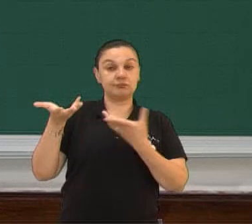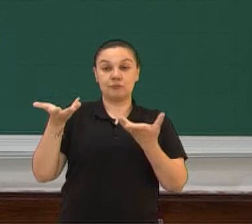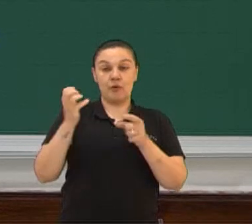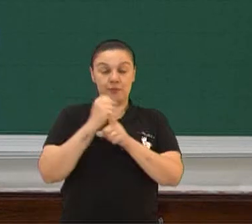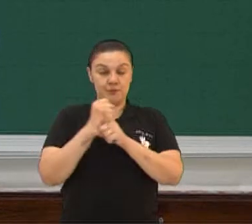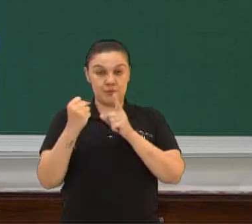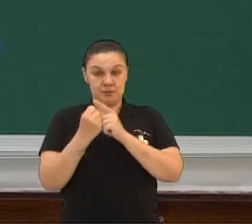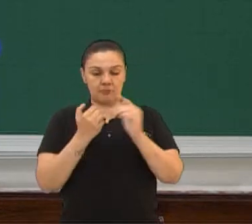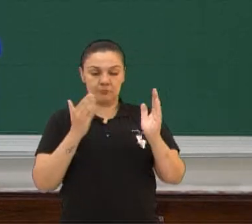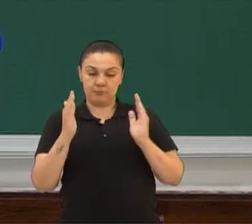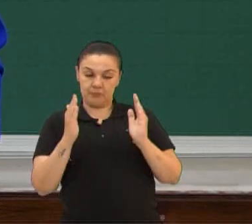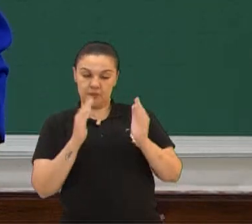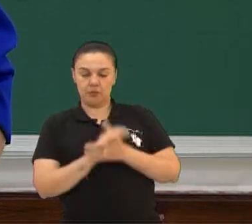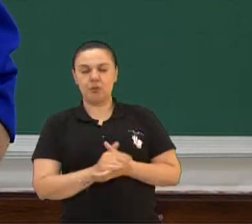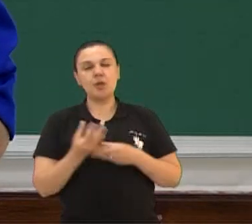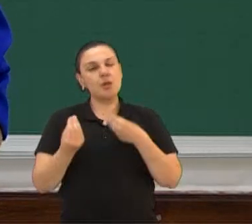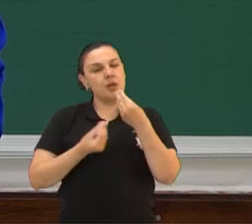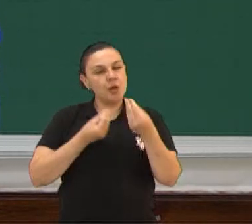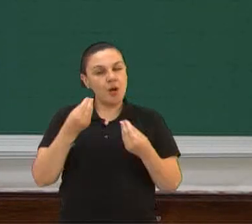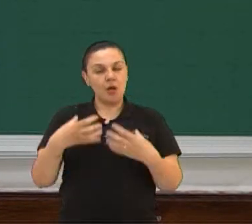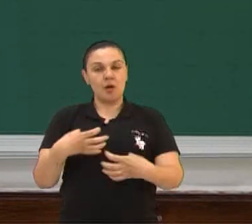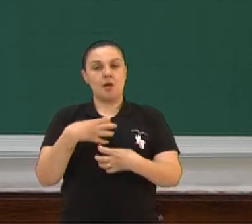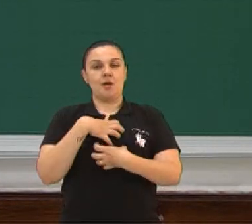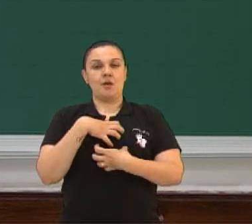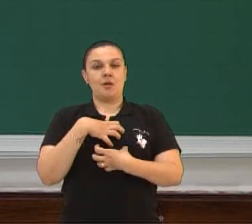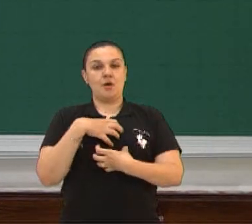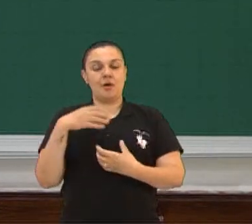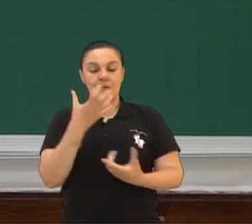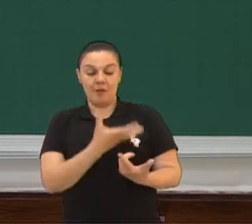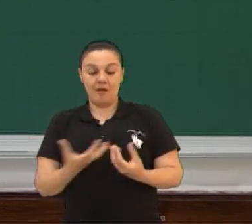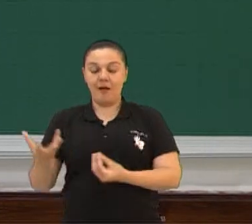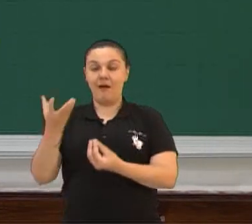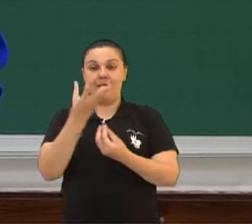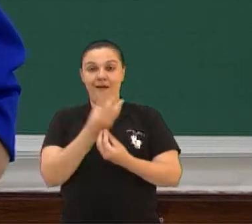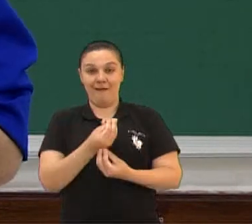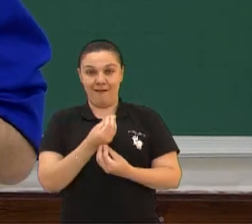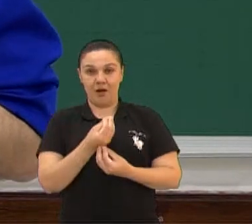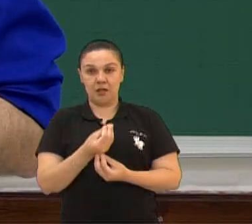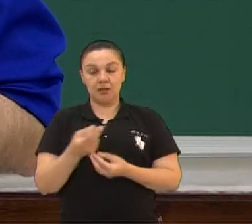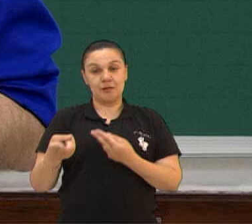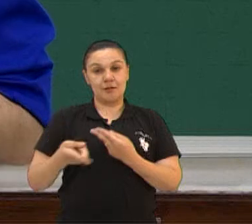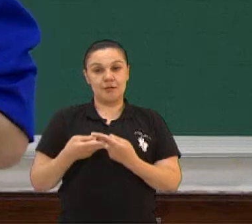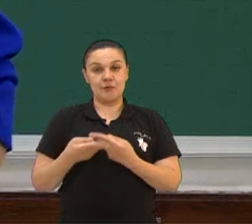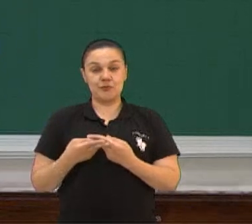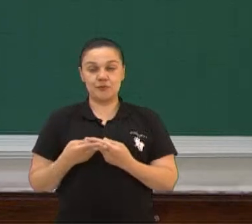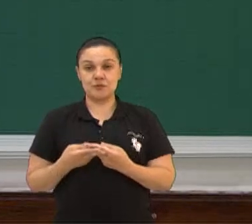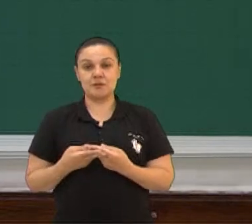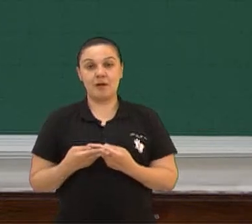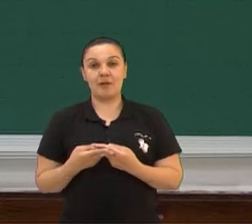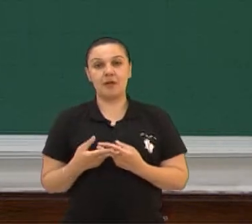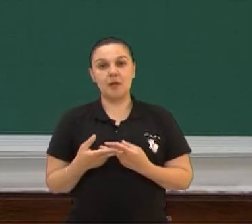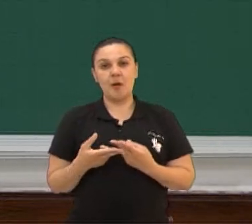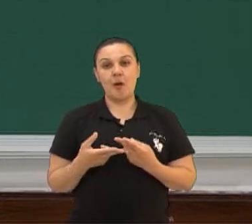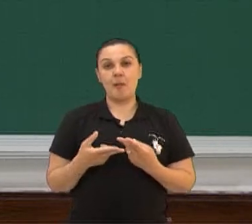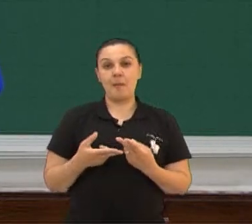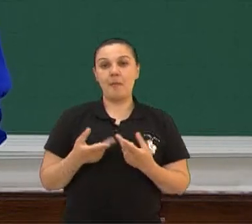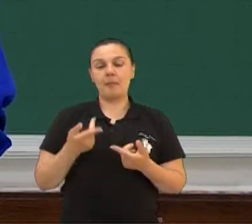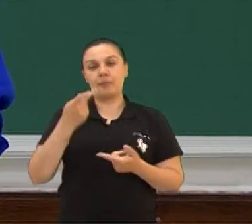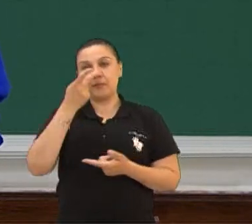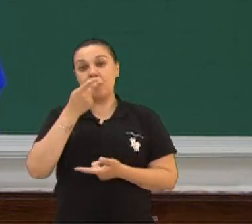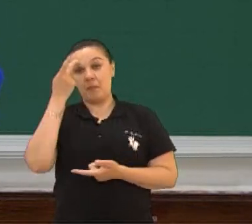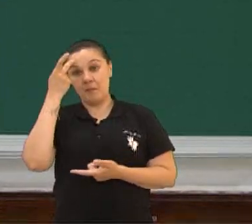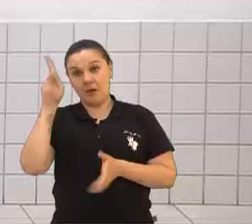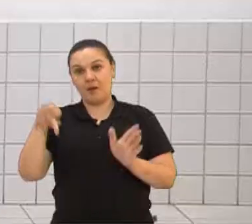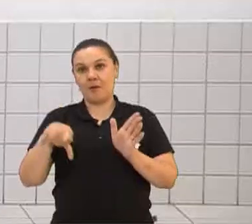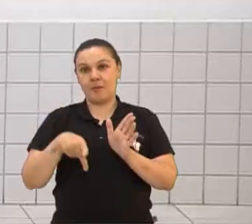na sociedade da época e de que forma a arte é utilizada para a propagação dessas